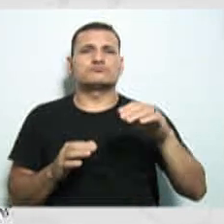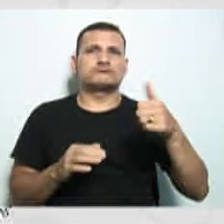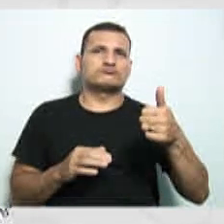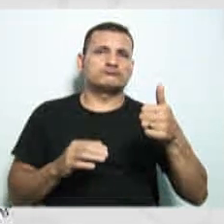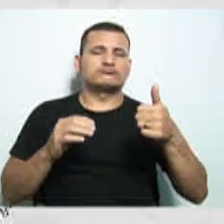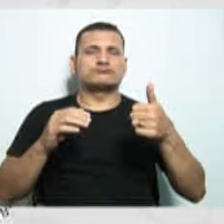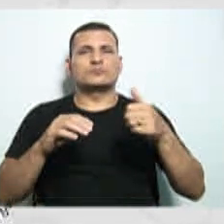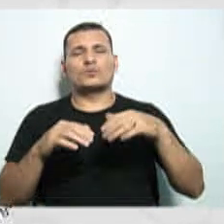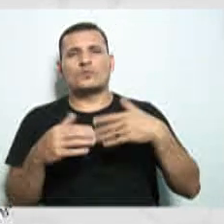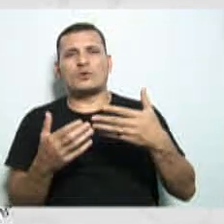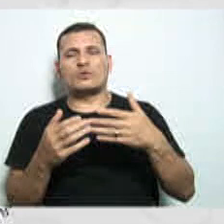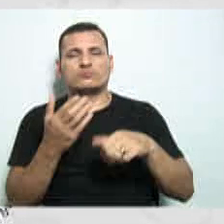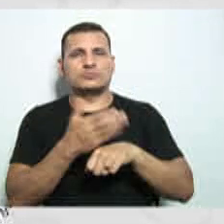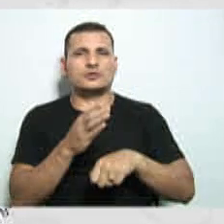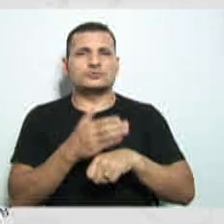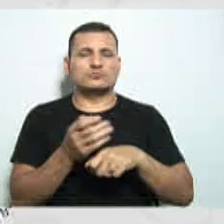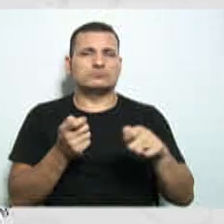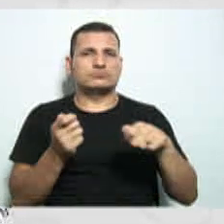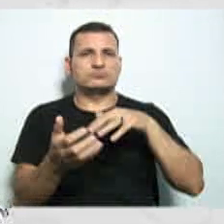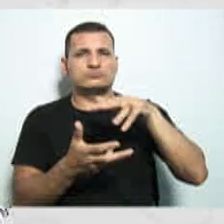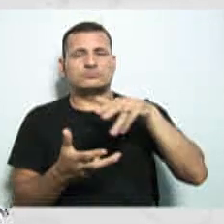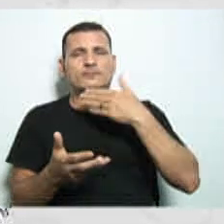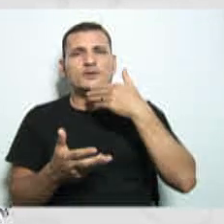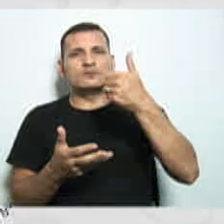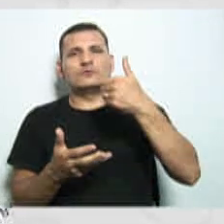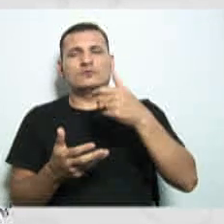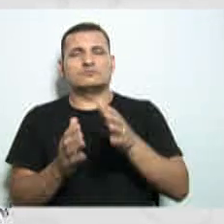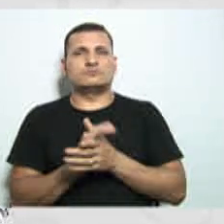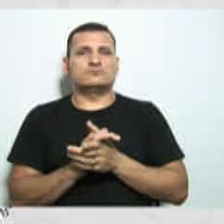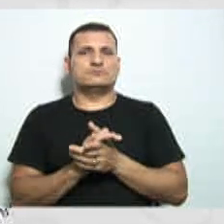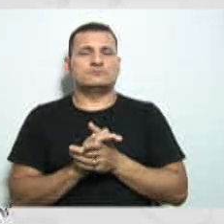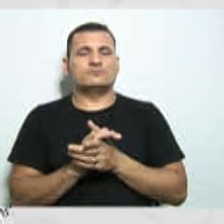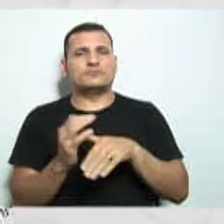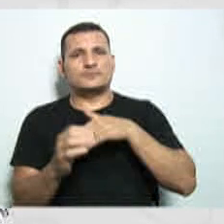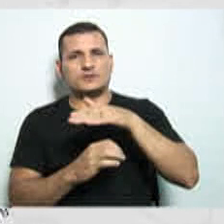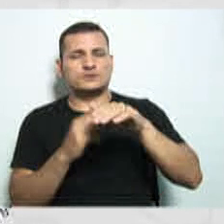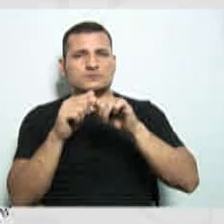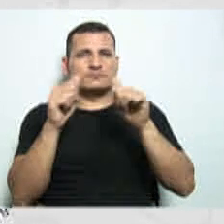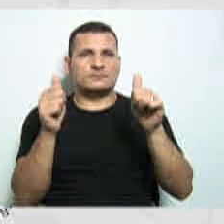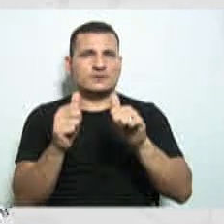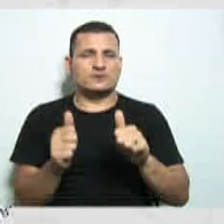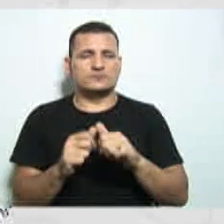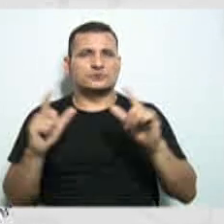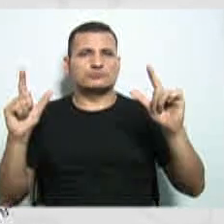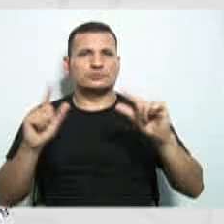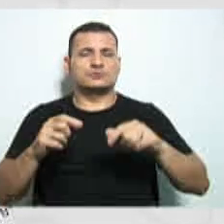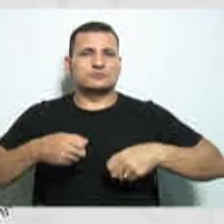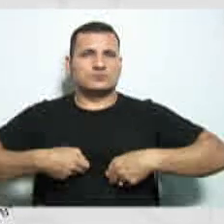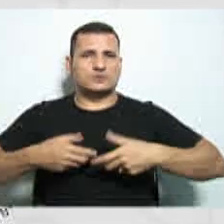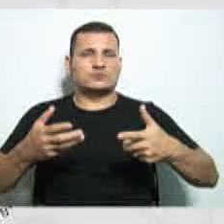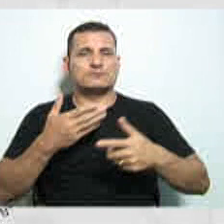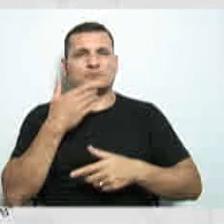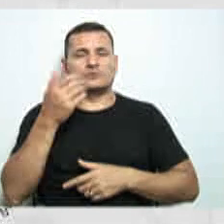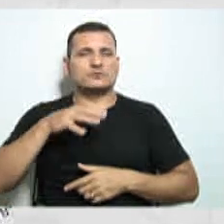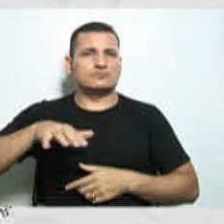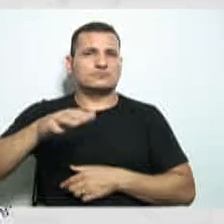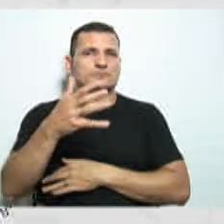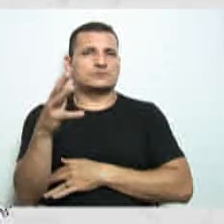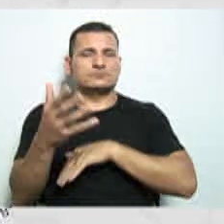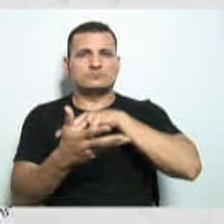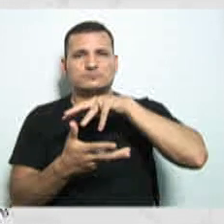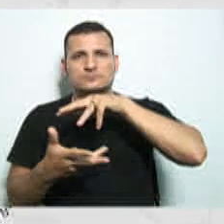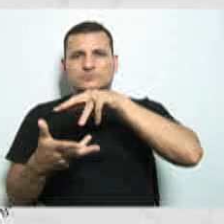tá? A melhoria da imagem da empresa, economia com redução de custos, melhoria nas condições ambientais do